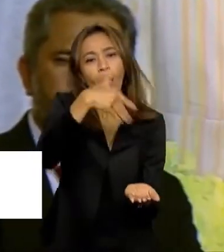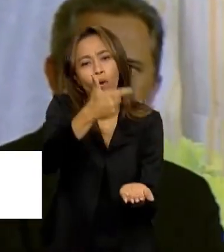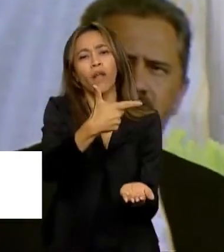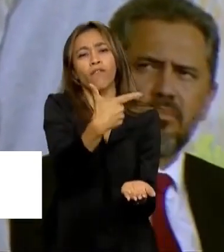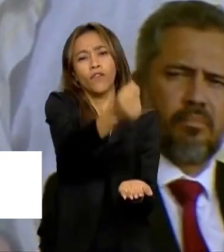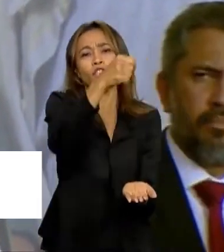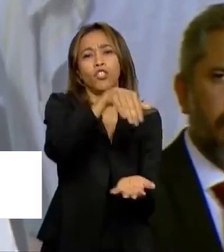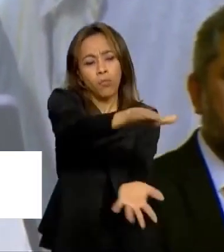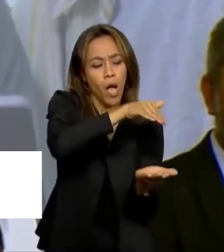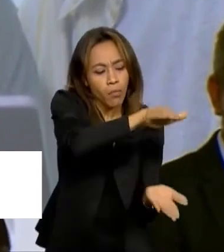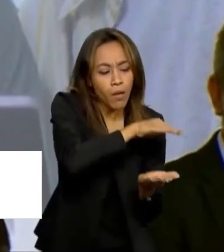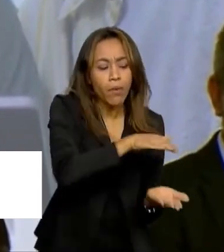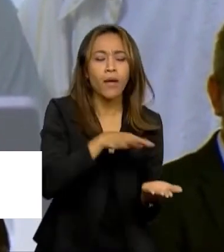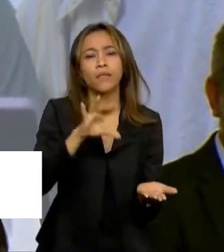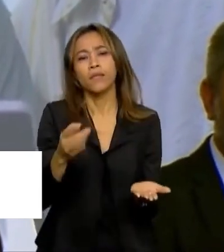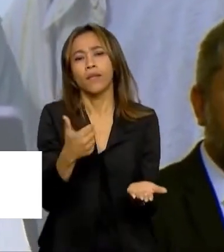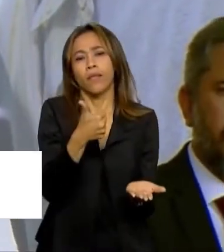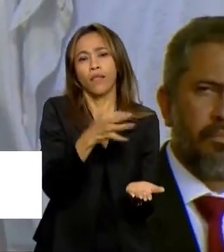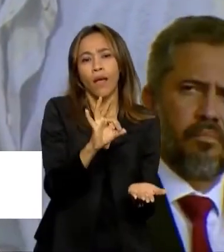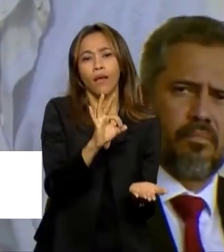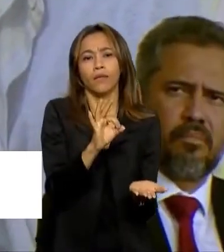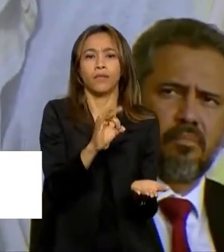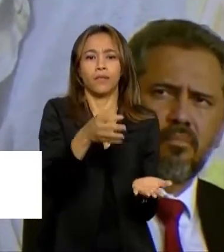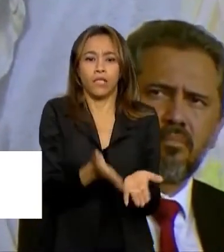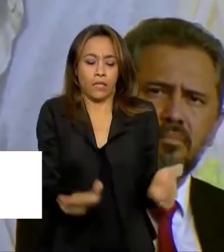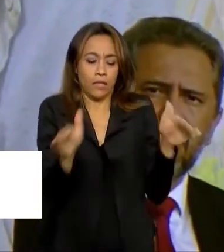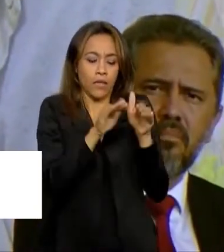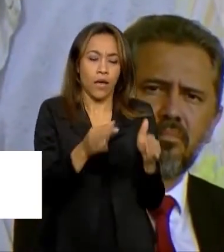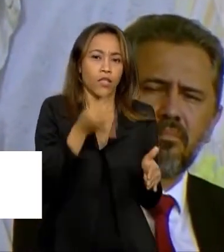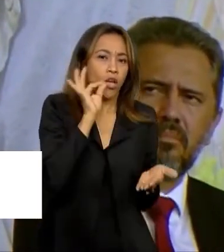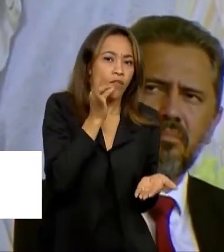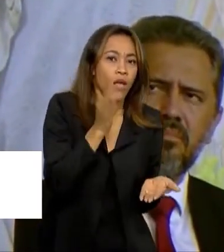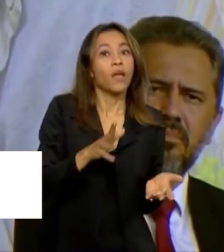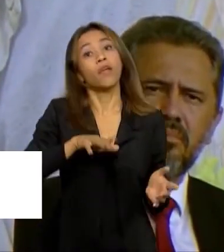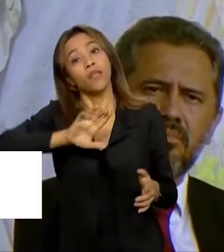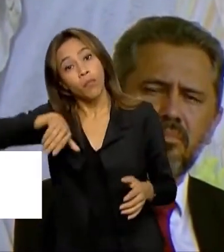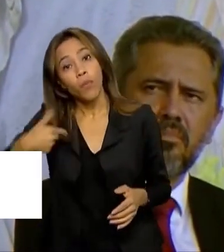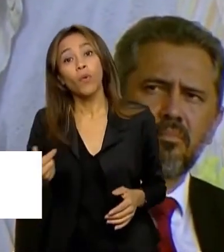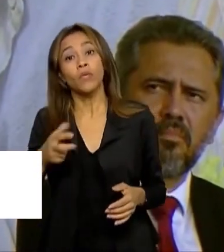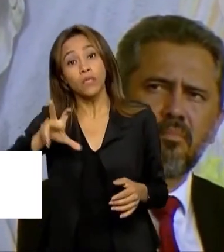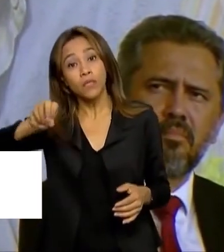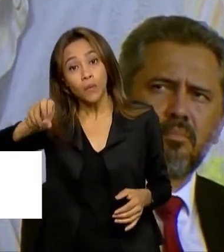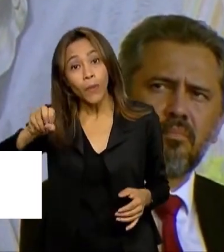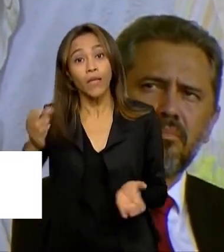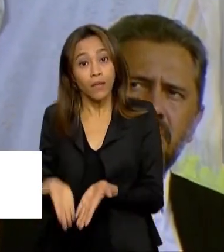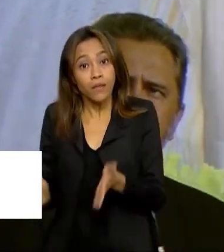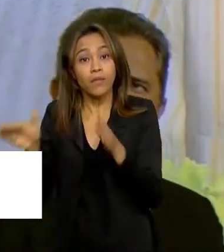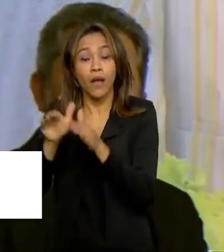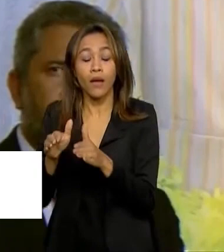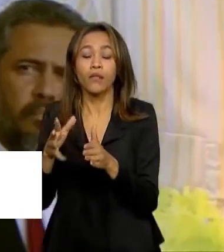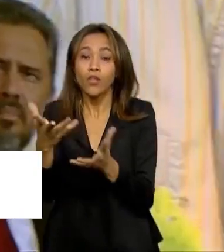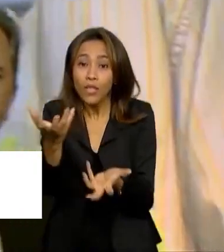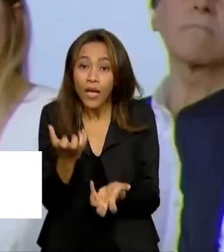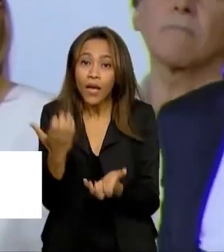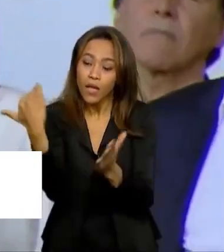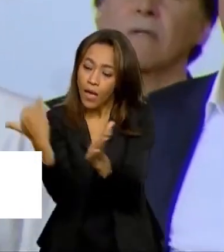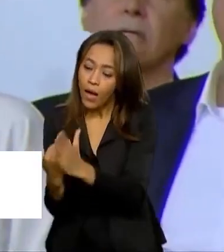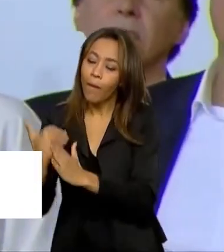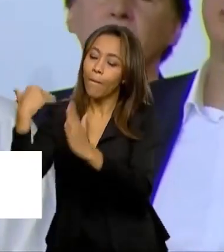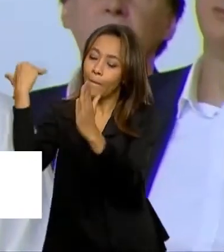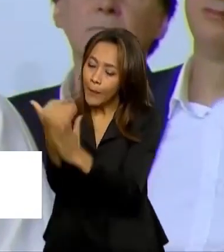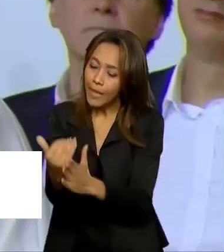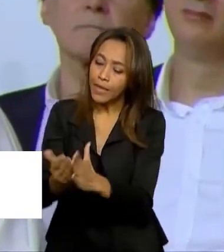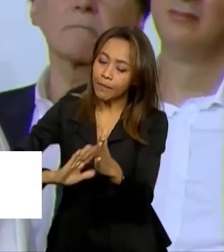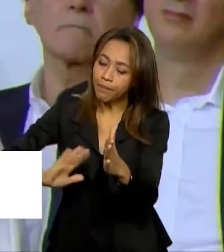sabe, 10 sacas de café, que tire 50. O que nós queremos é permitir que aumente a